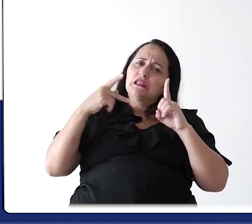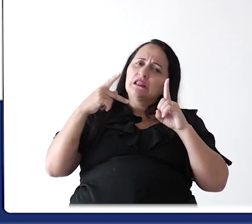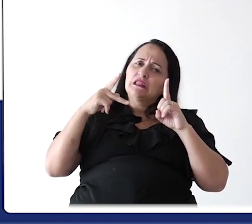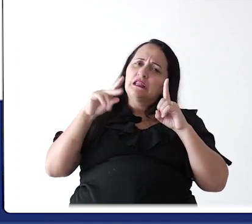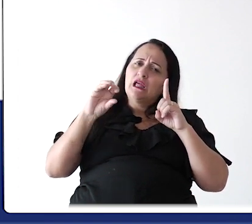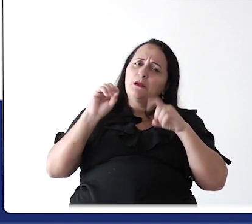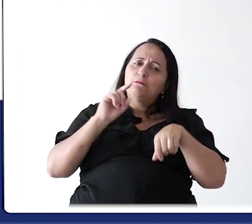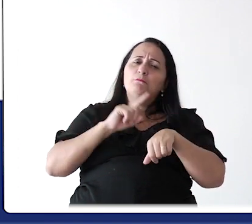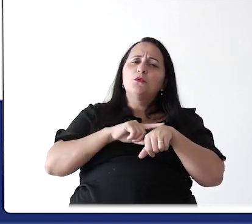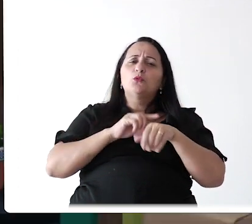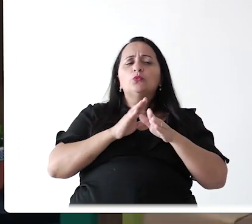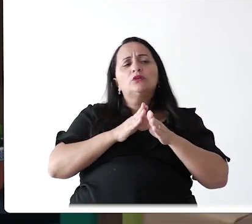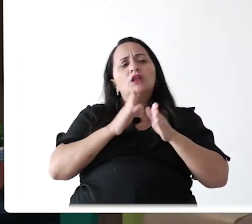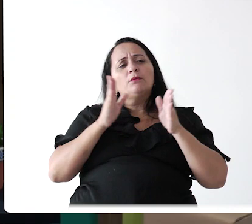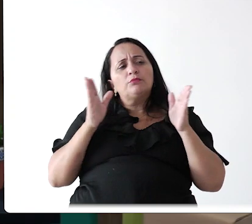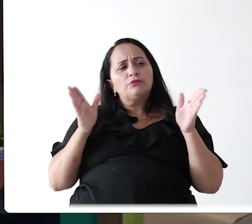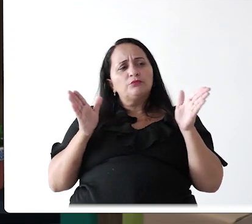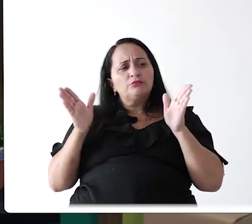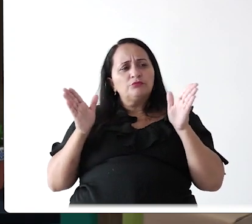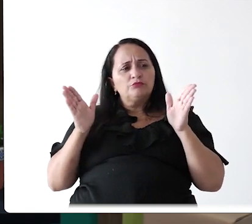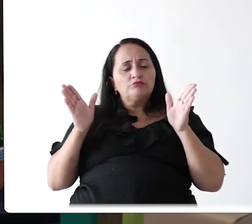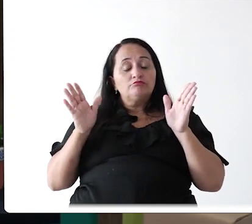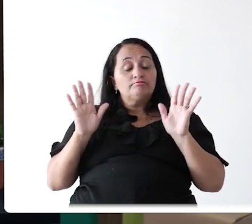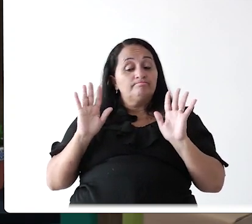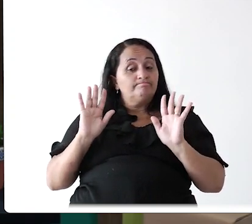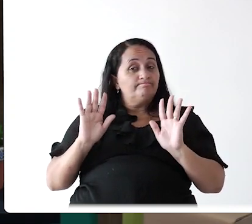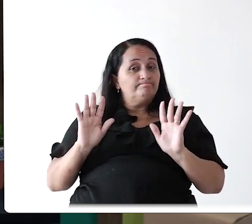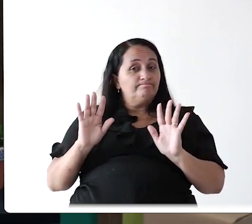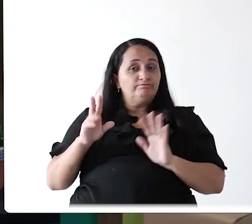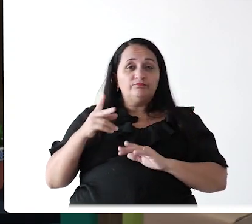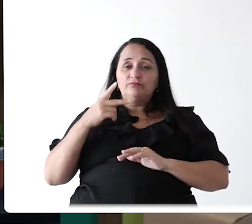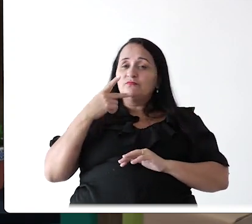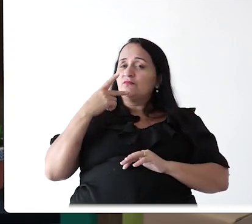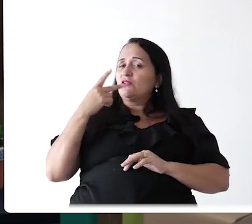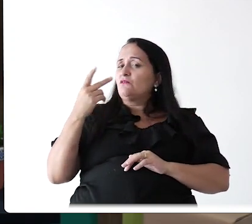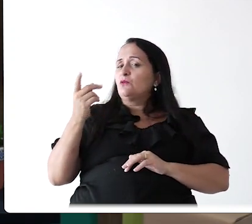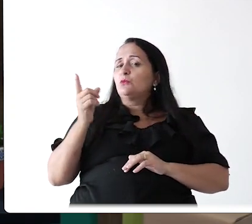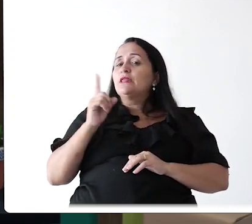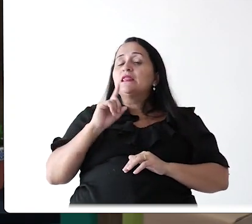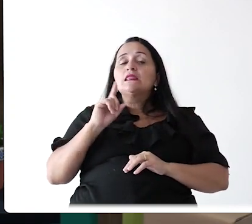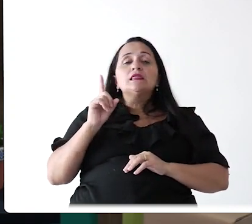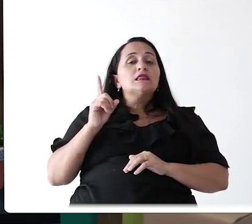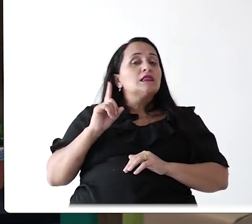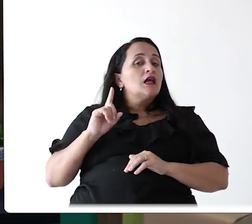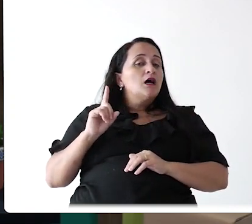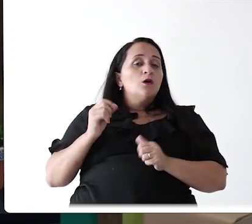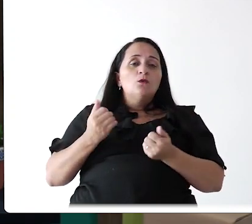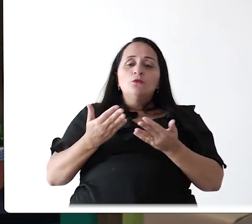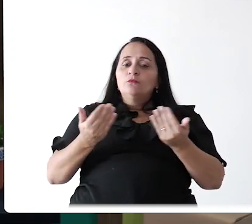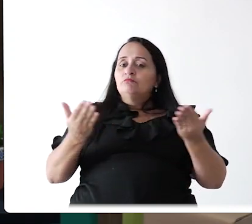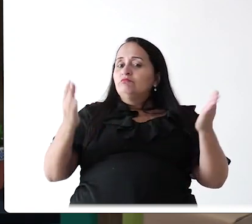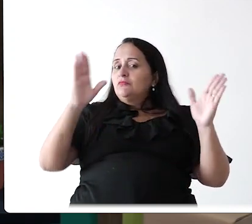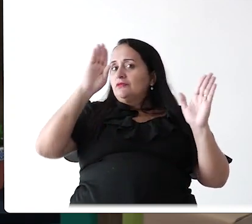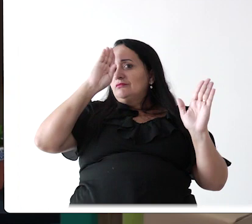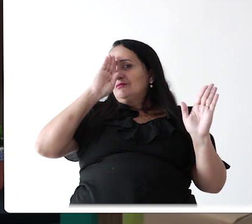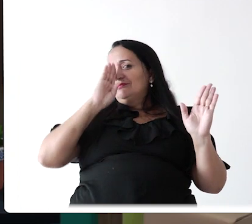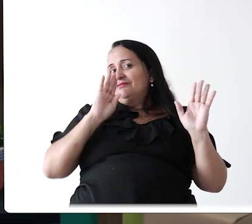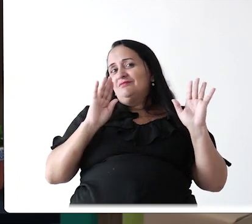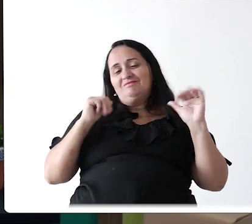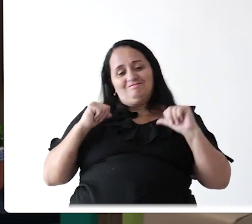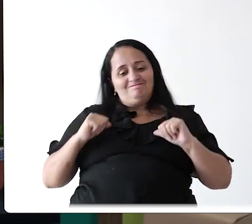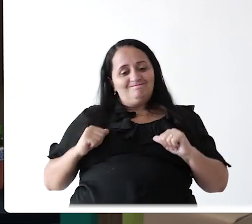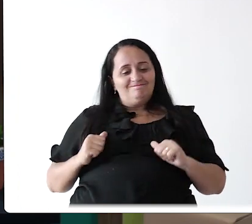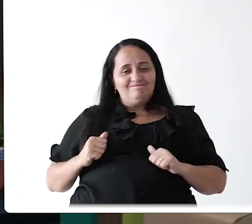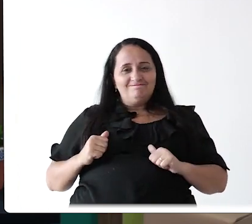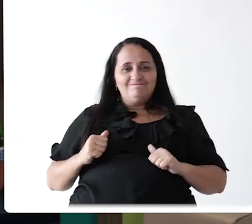de tempo? Ele está dizendo que elas não estão disponíveis. Por enquanto,